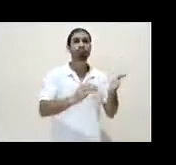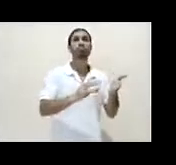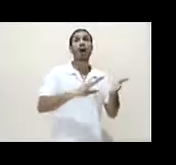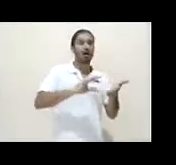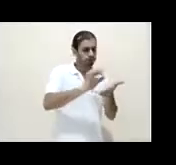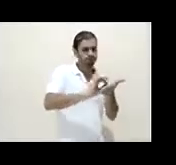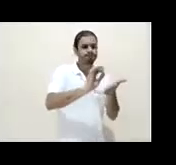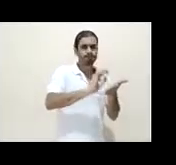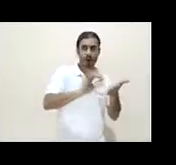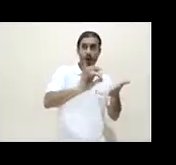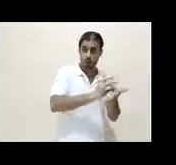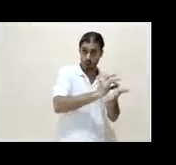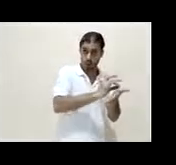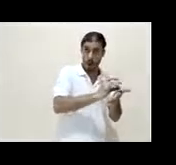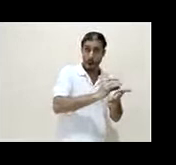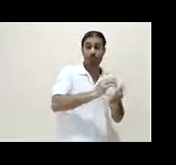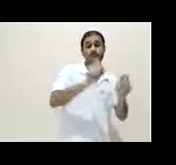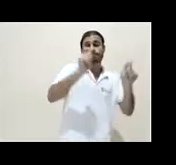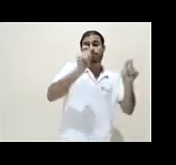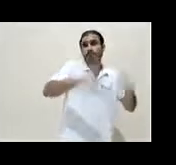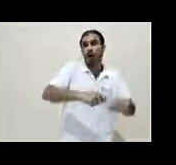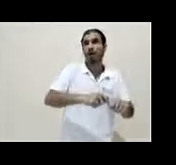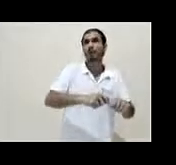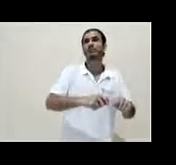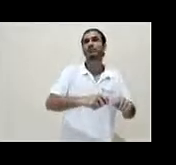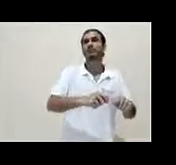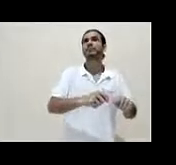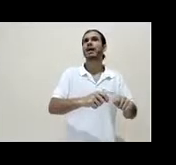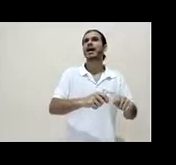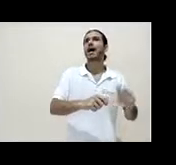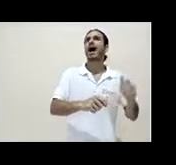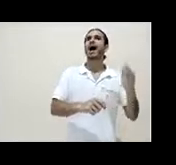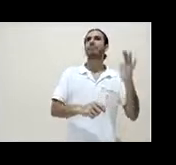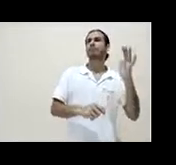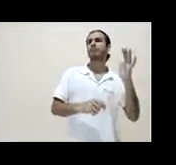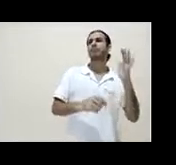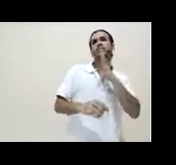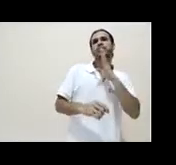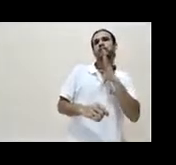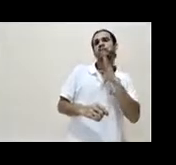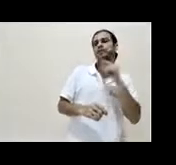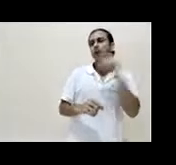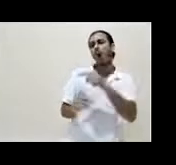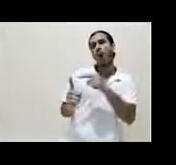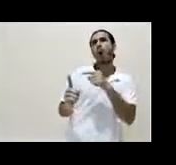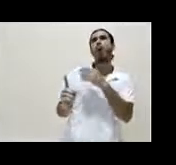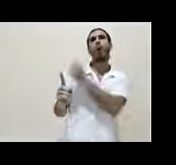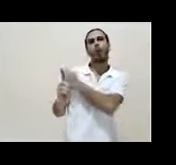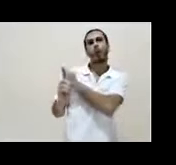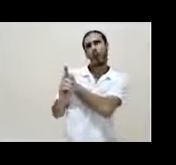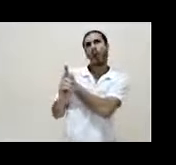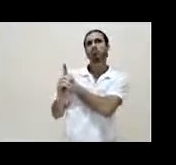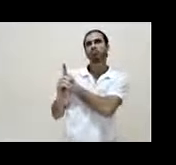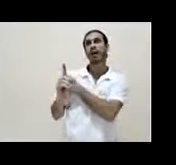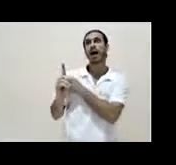esse diagnóstico, para que sirva de base, para que o aluno, para que o professor possa trabalhar,